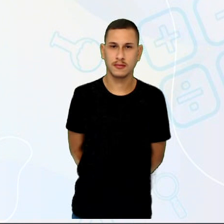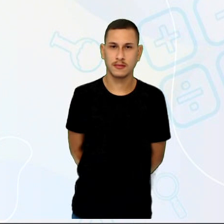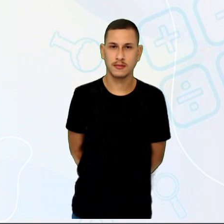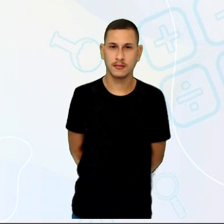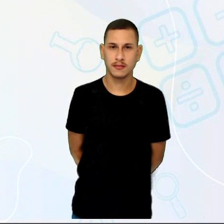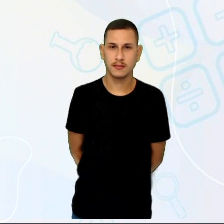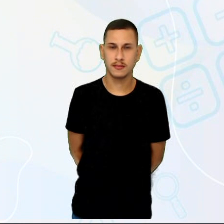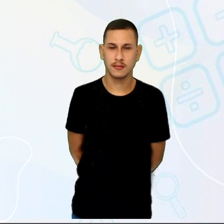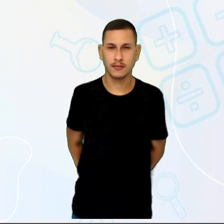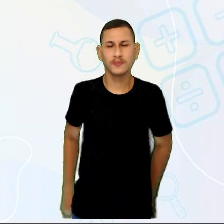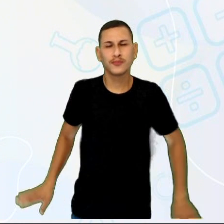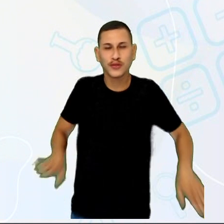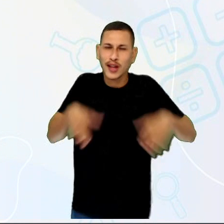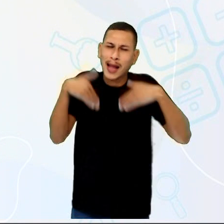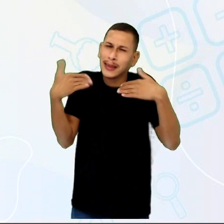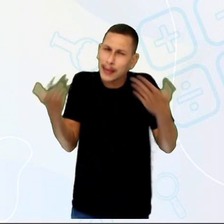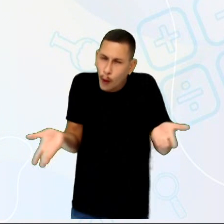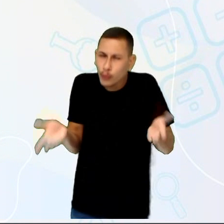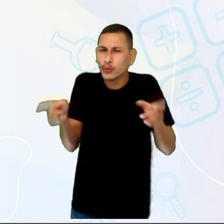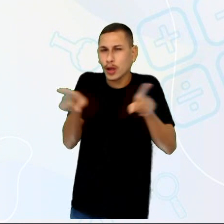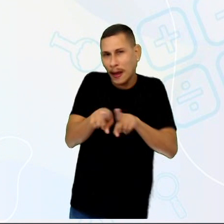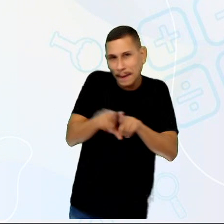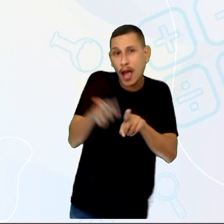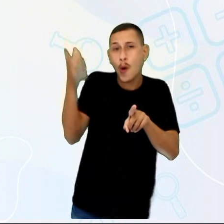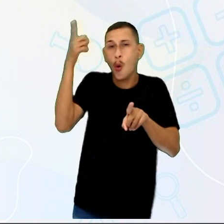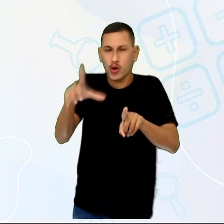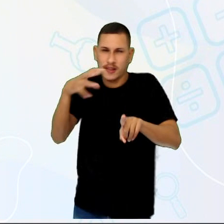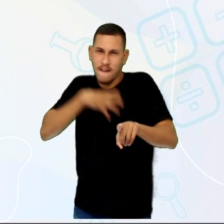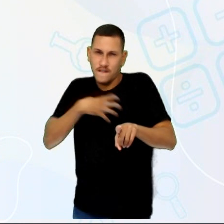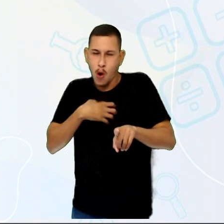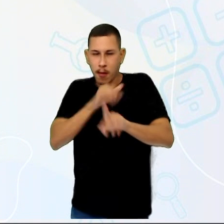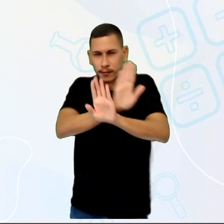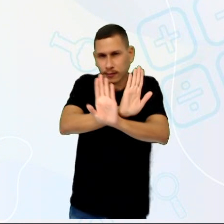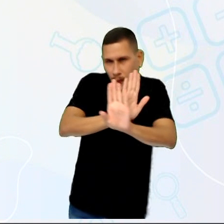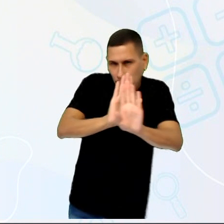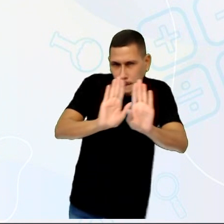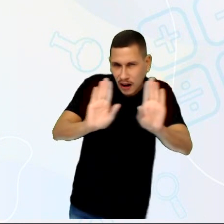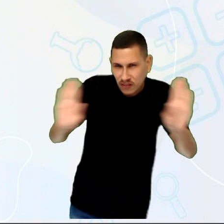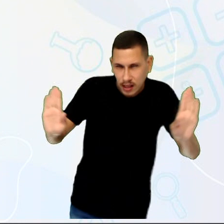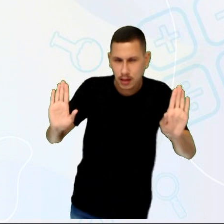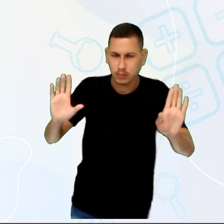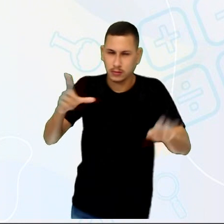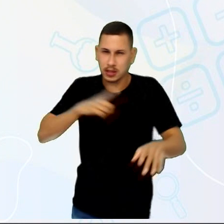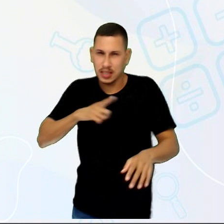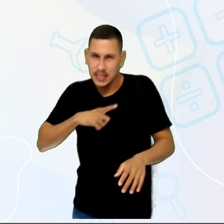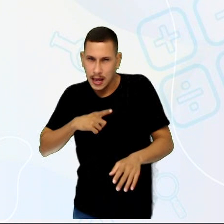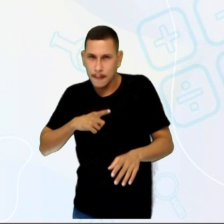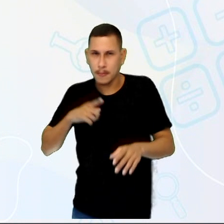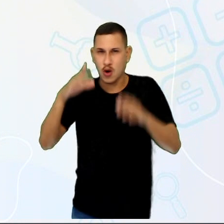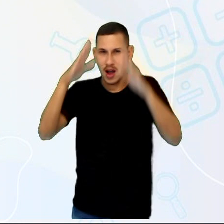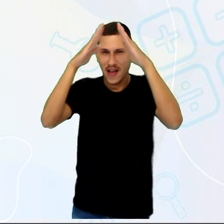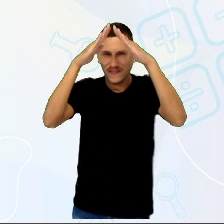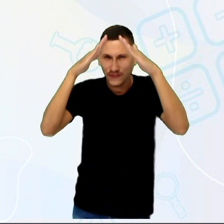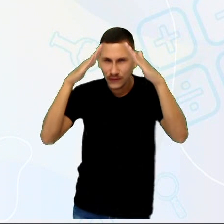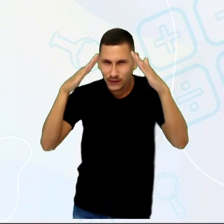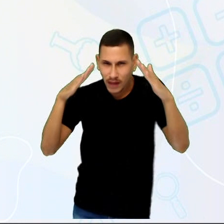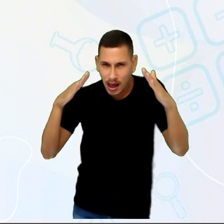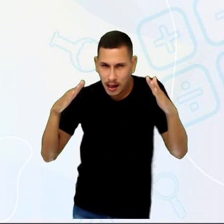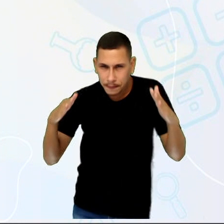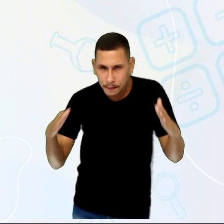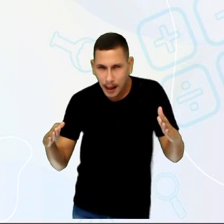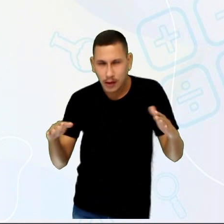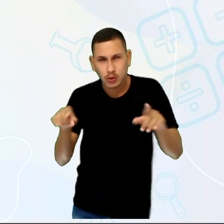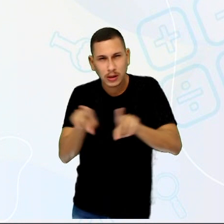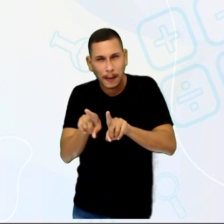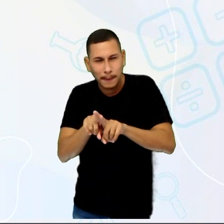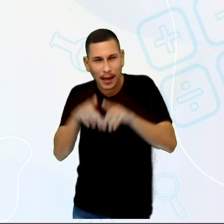Então, pessoal, aqui a gente também tem outro formato de planificação, que aqui a gente tem essa face puxando para baixo e as